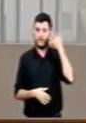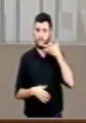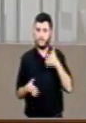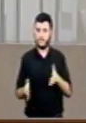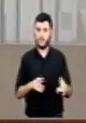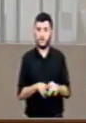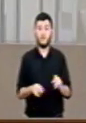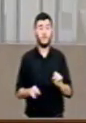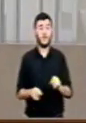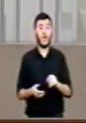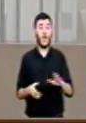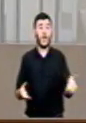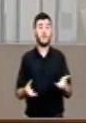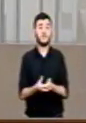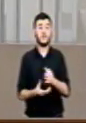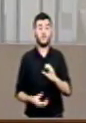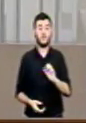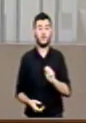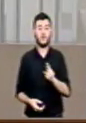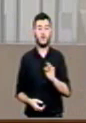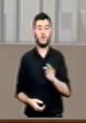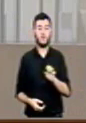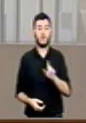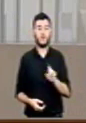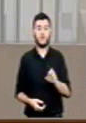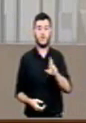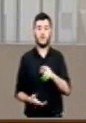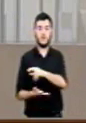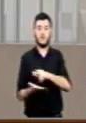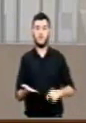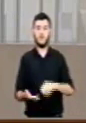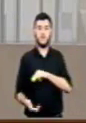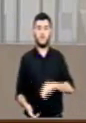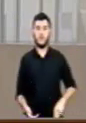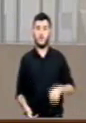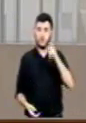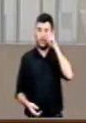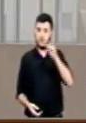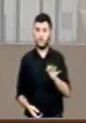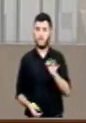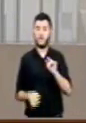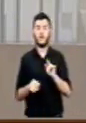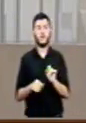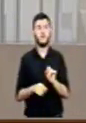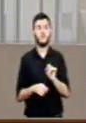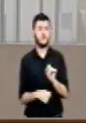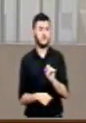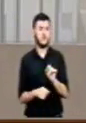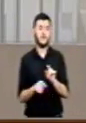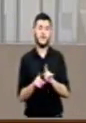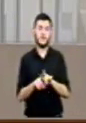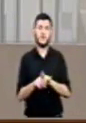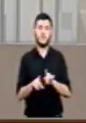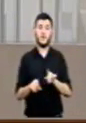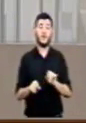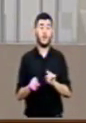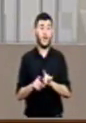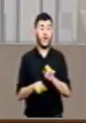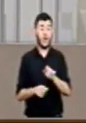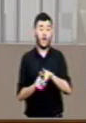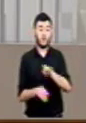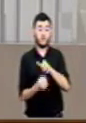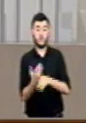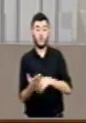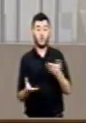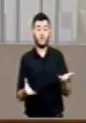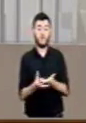Distrito Federal, de relatoria do ministro Edson Fachin, de número 4.297, nesta é autor Ministério Público Federal.